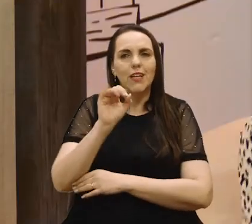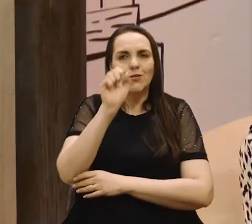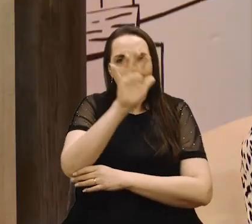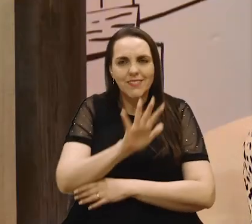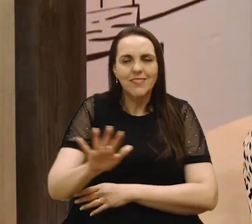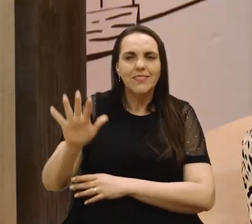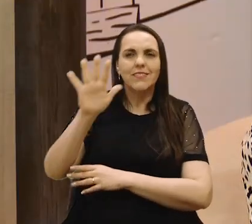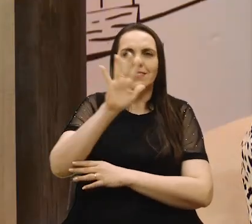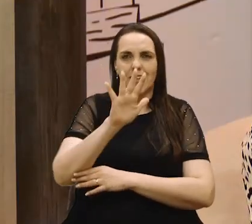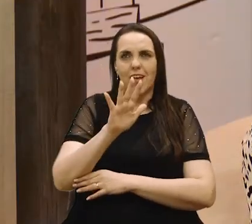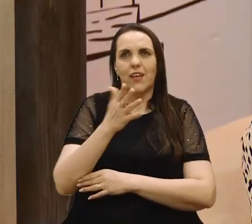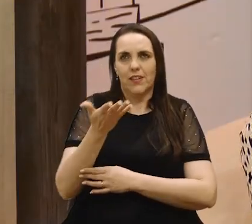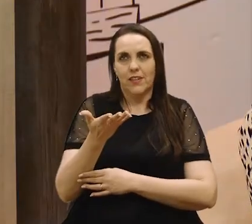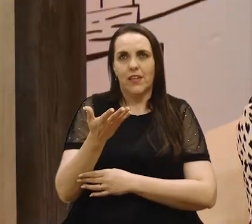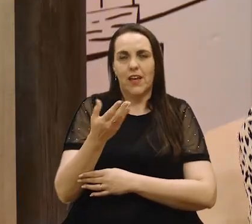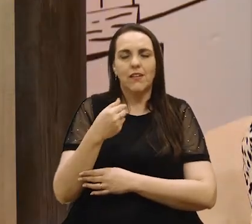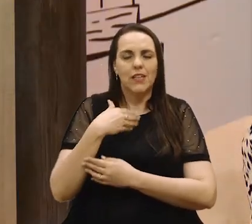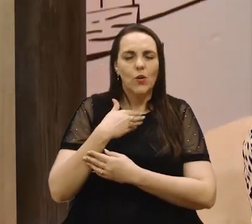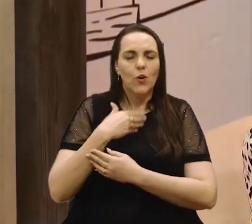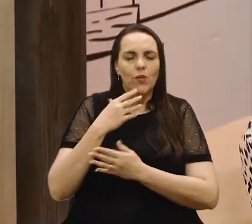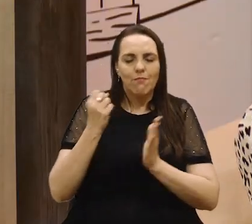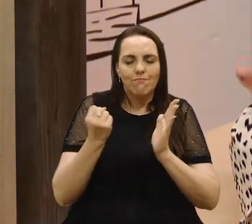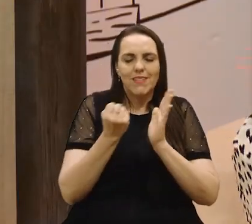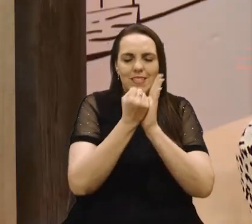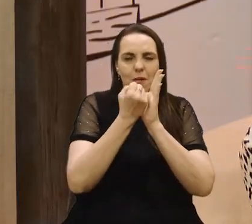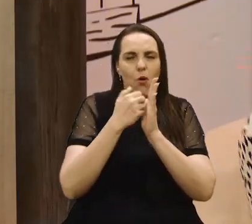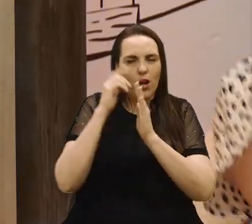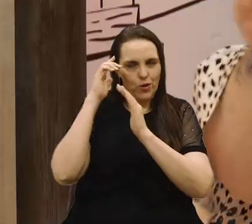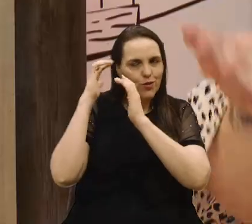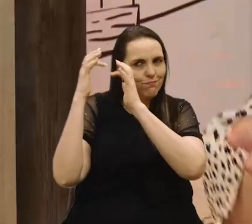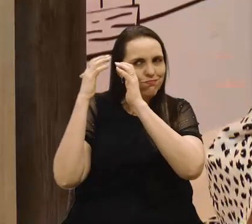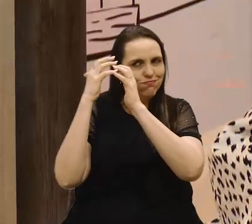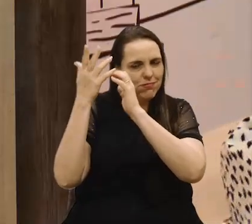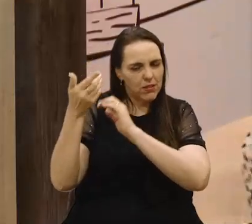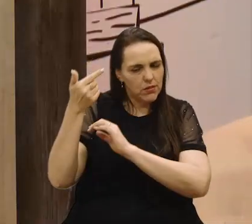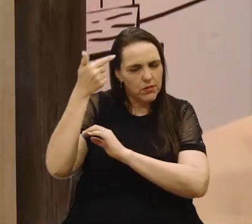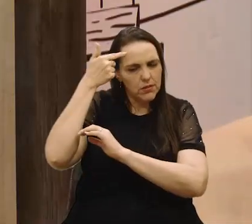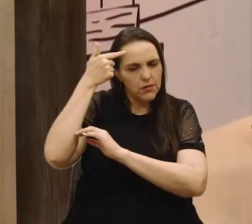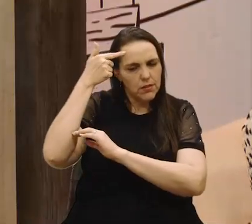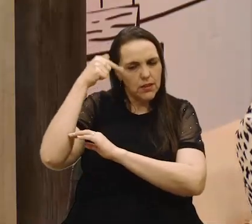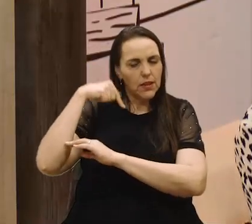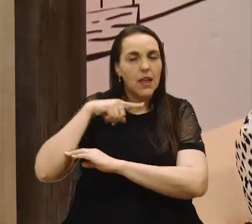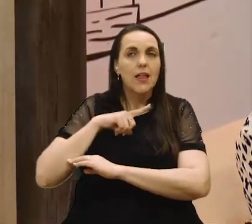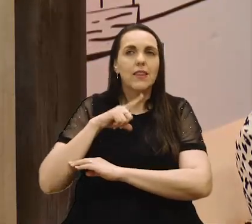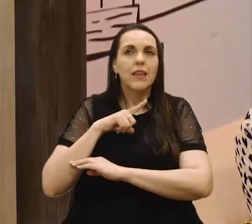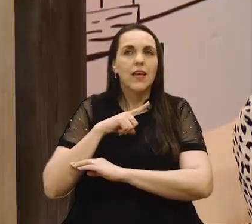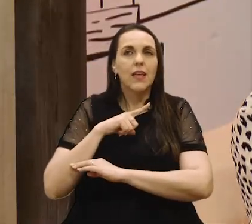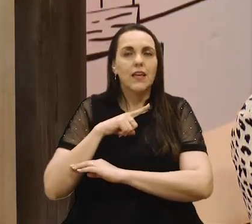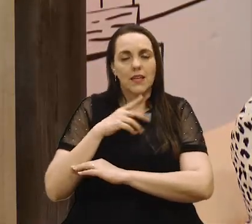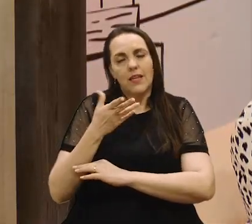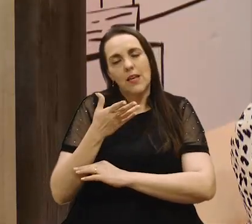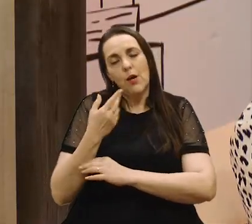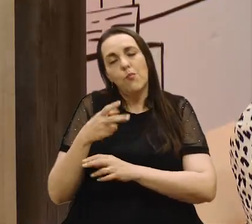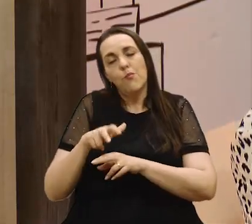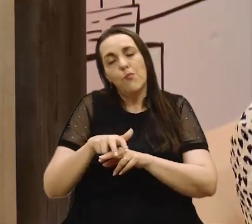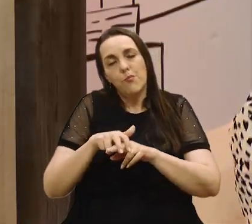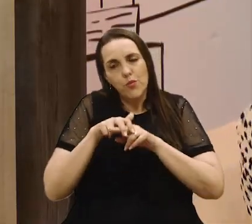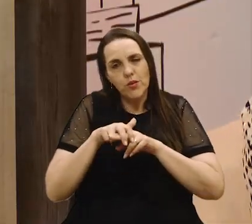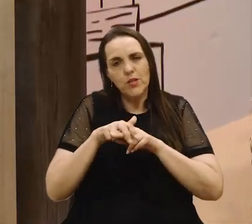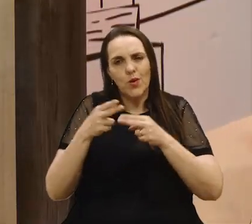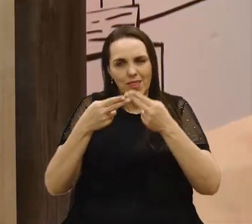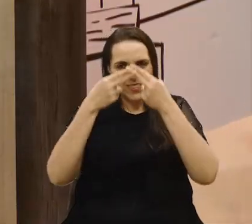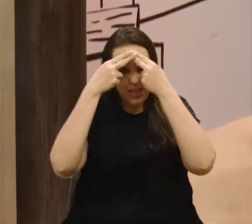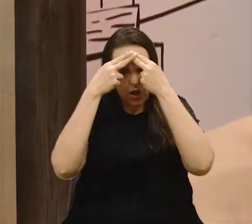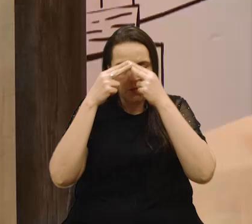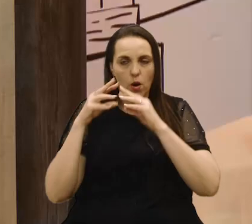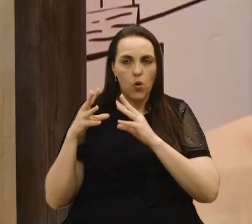nosso cenário, desse nosso acervo simbólico, de novo simbolismo, mas é por isso que eles vivem